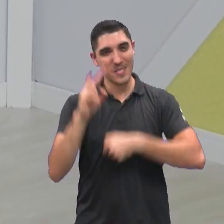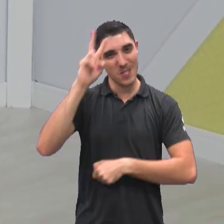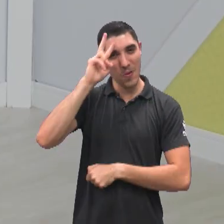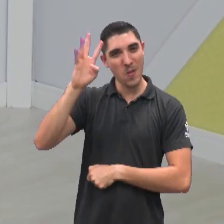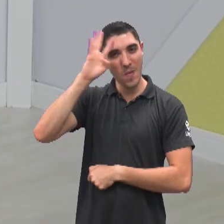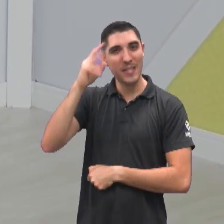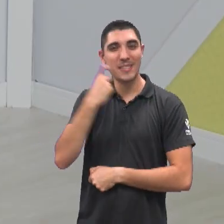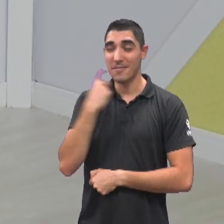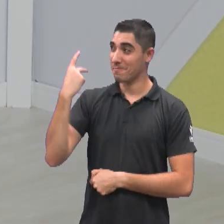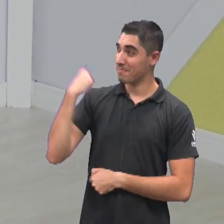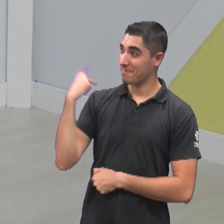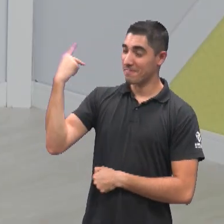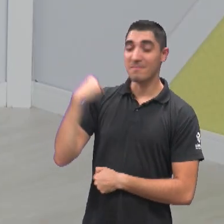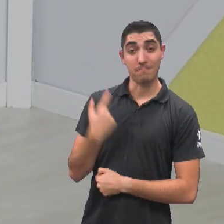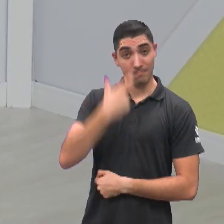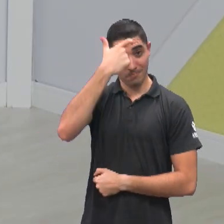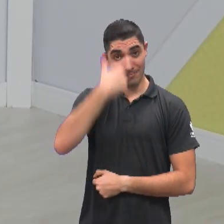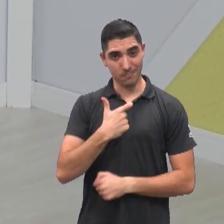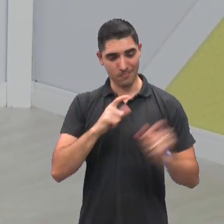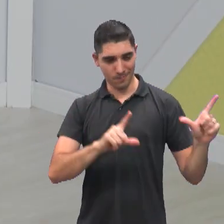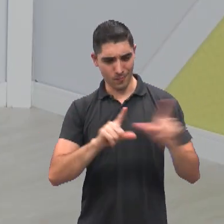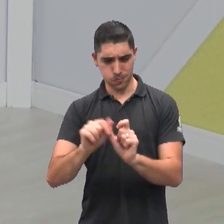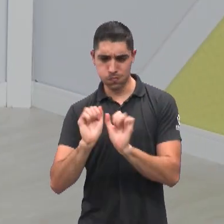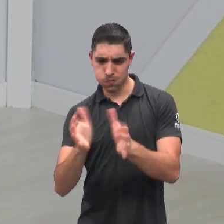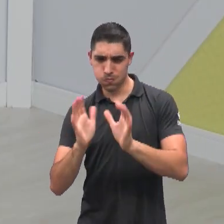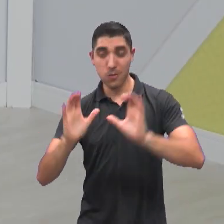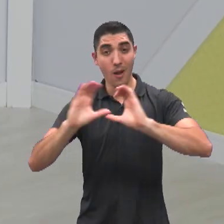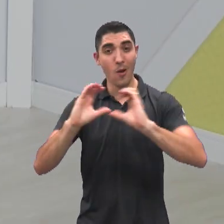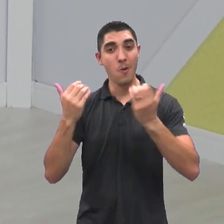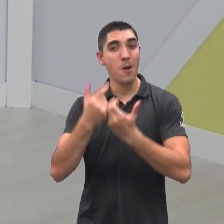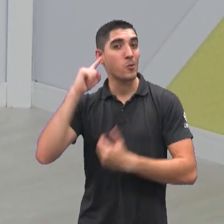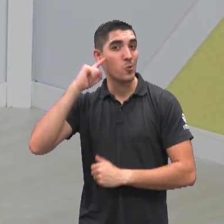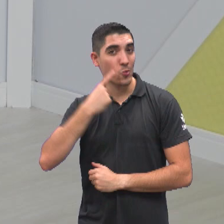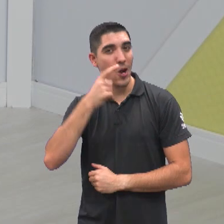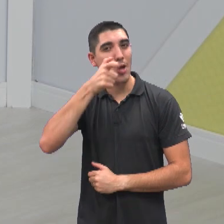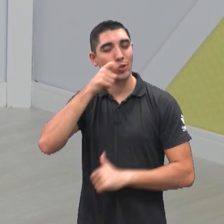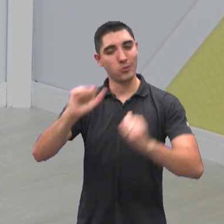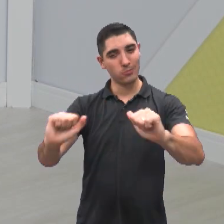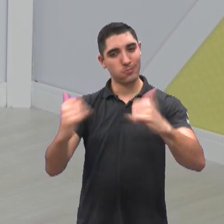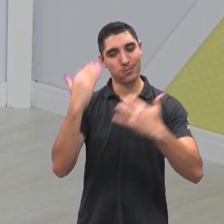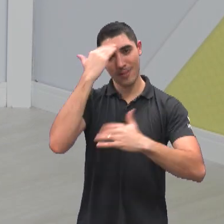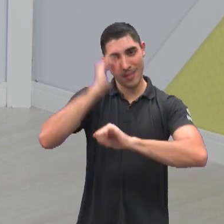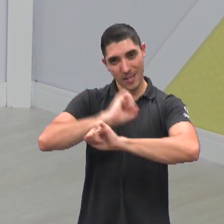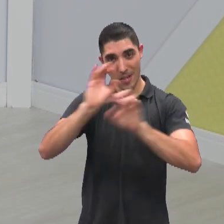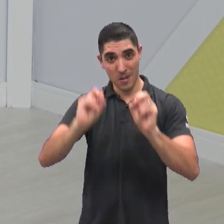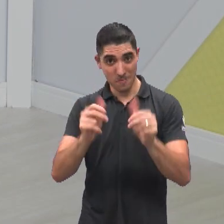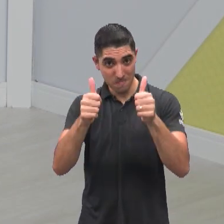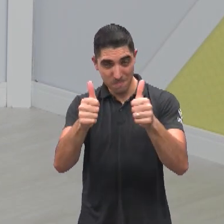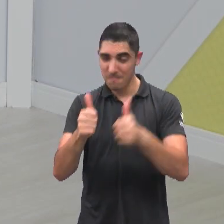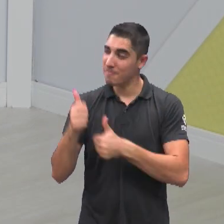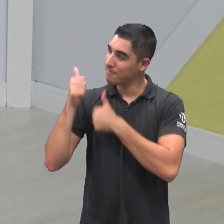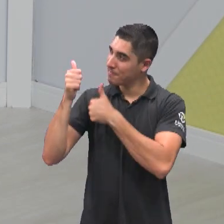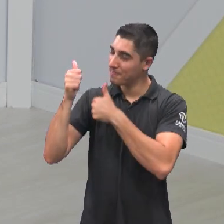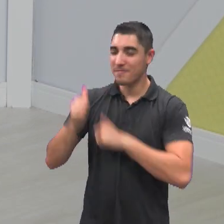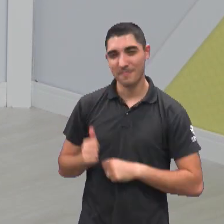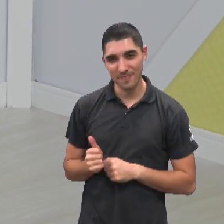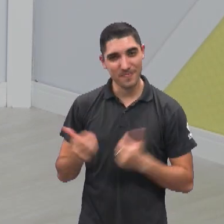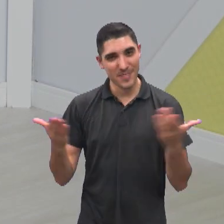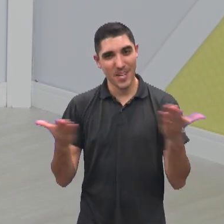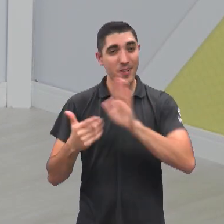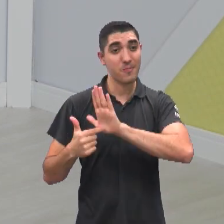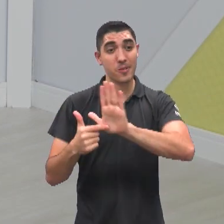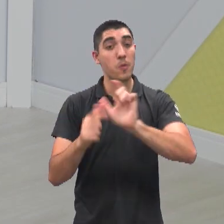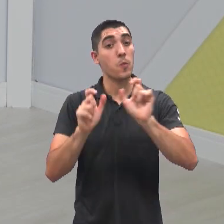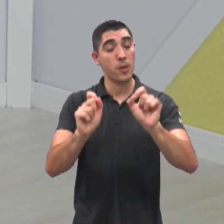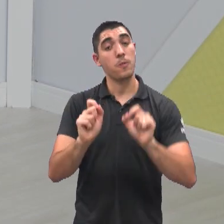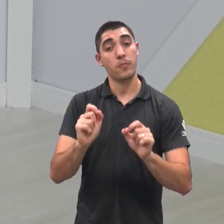e sexta. Luizão, que sempre leva a informação para a comunidade surda que acompanha o nosso programa, tá certo? E olha só, a gente começa falando no programa